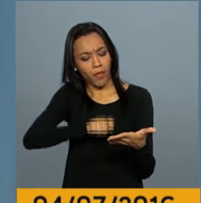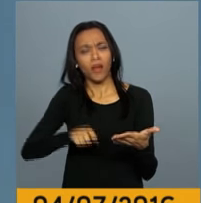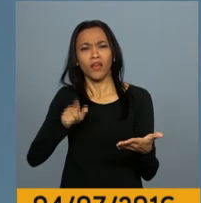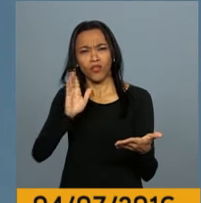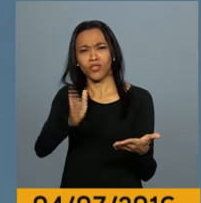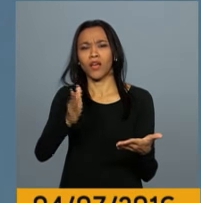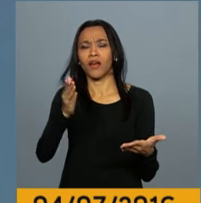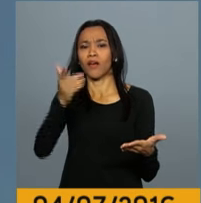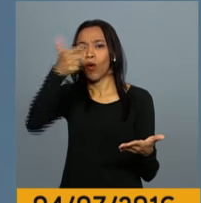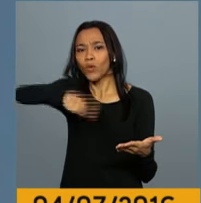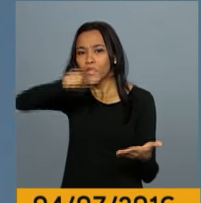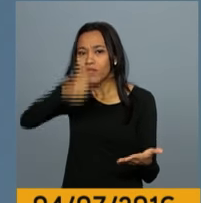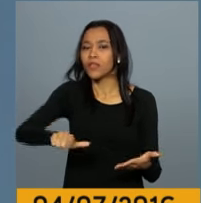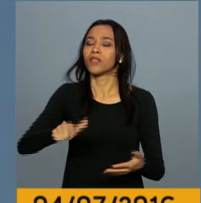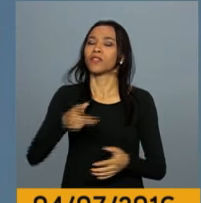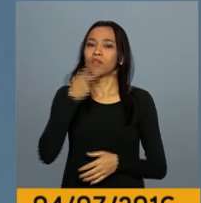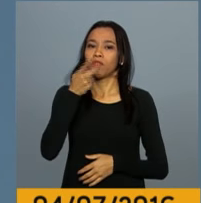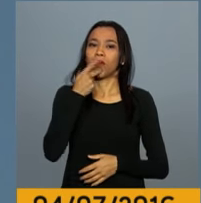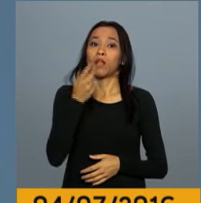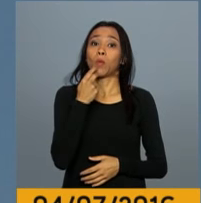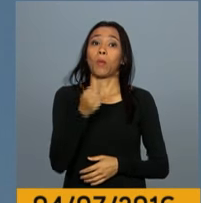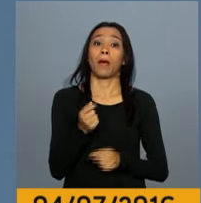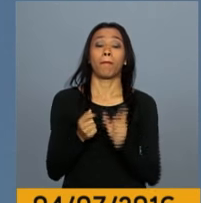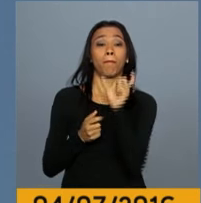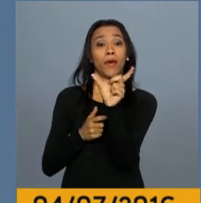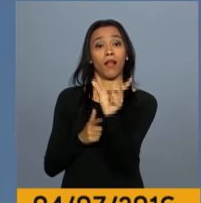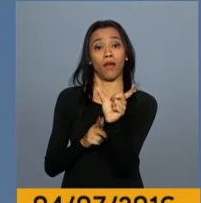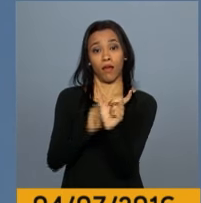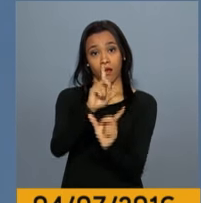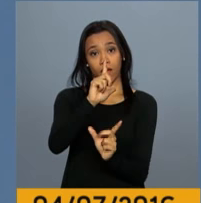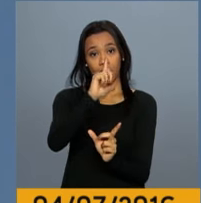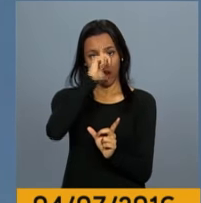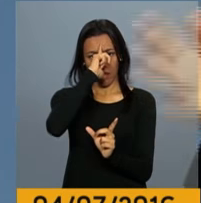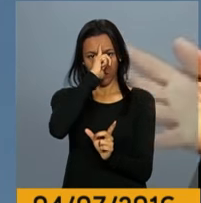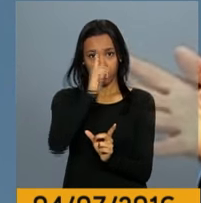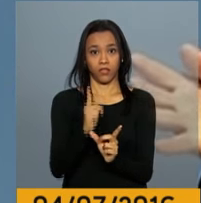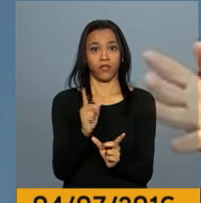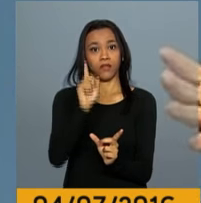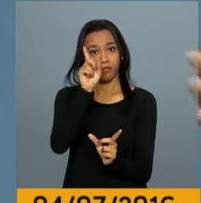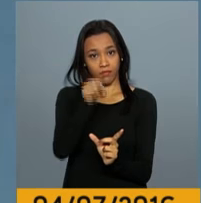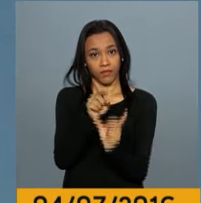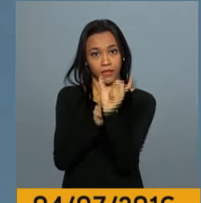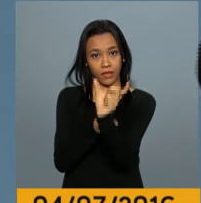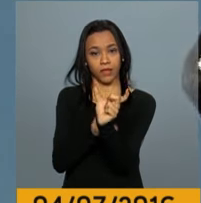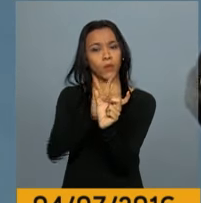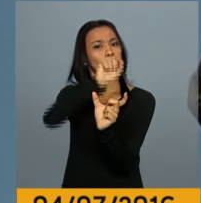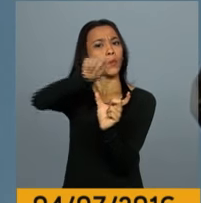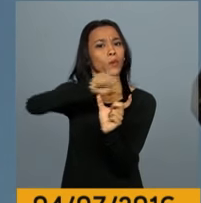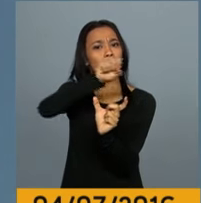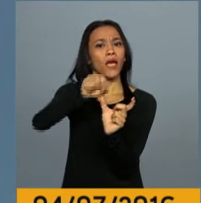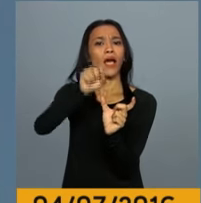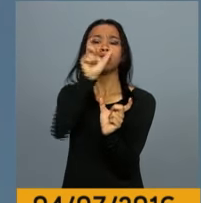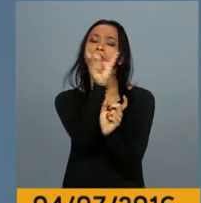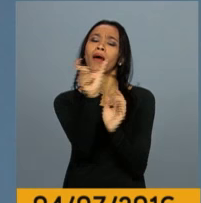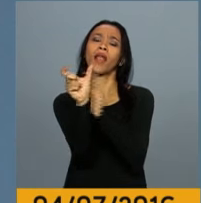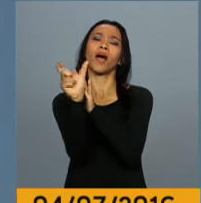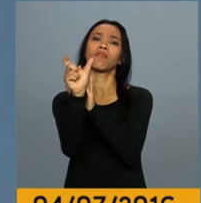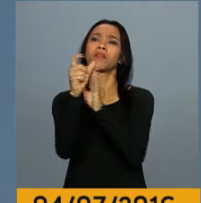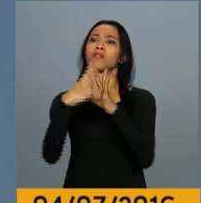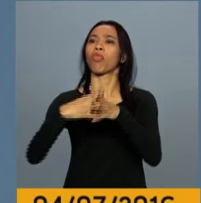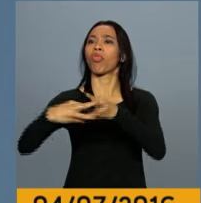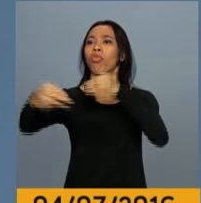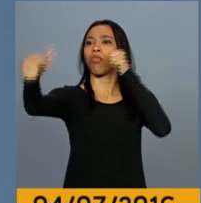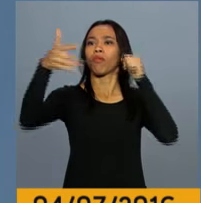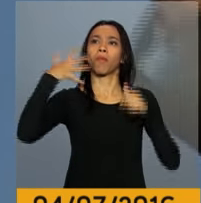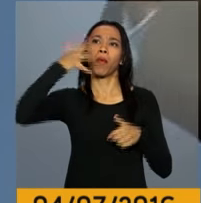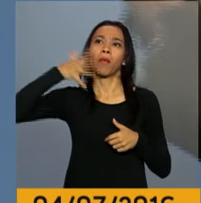usei no passado, que é uma expressão latina, verba volant, scripta manent. As palavras voam, mas o escrito se